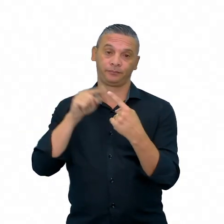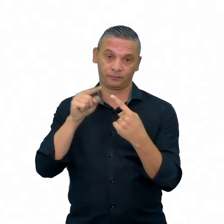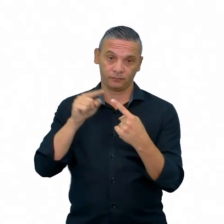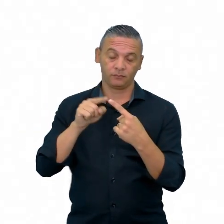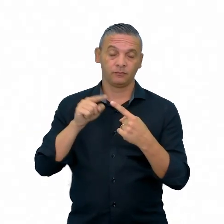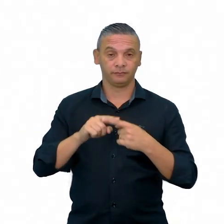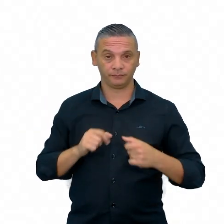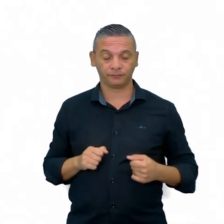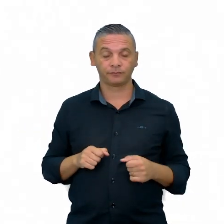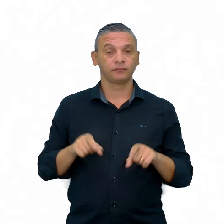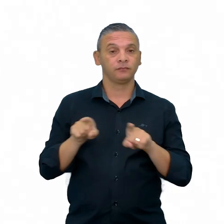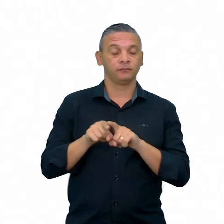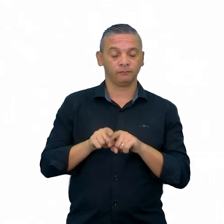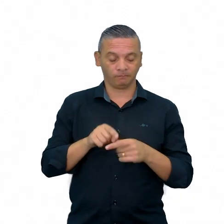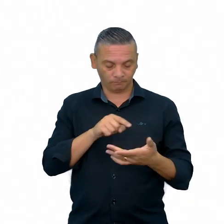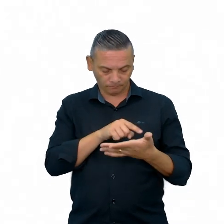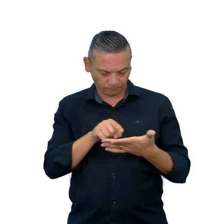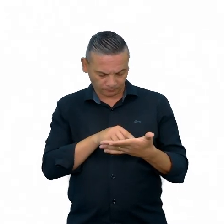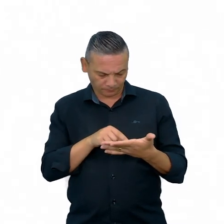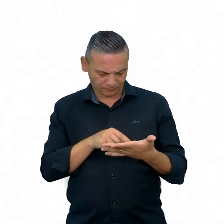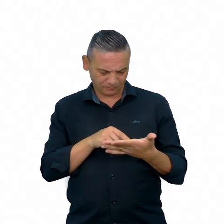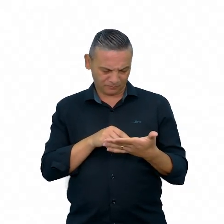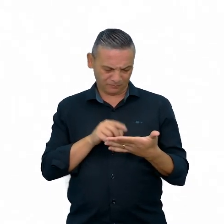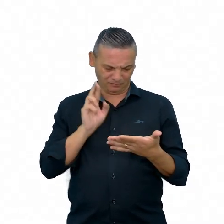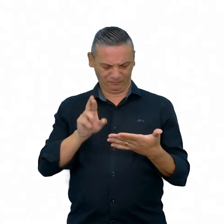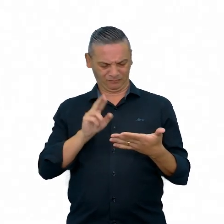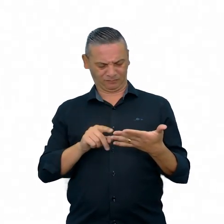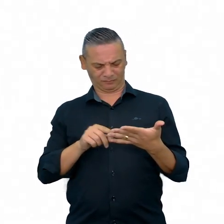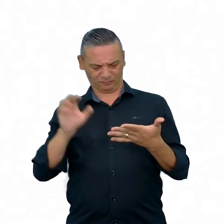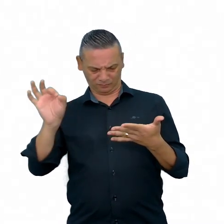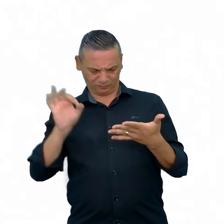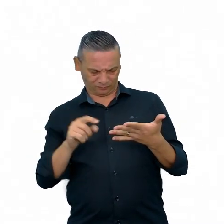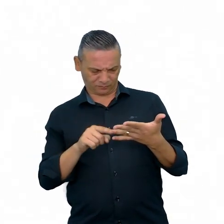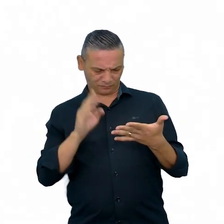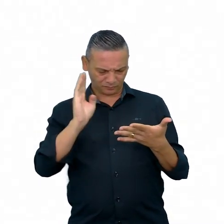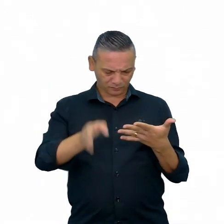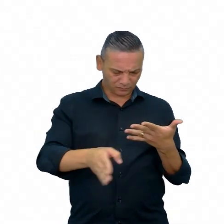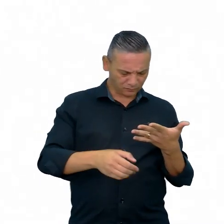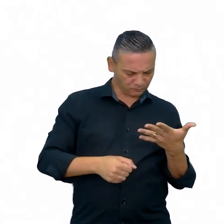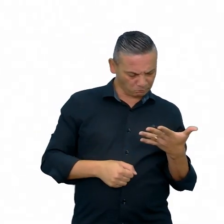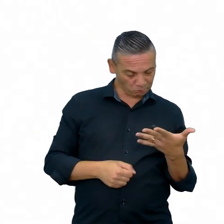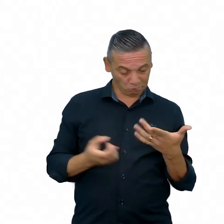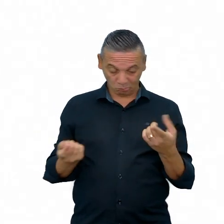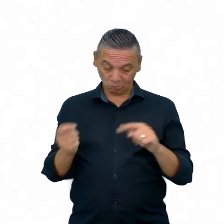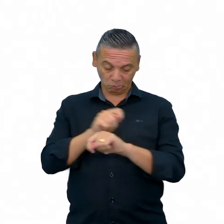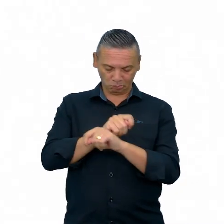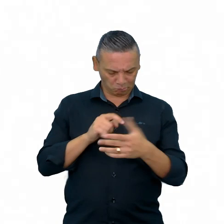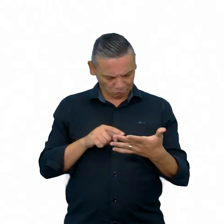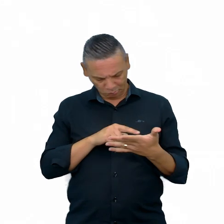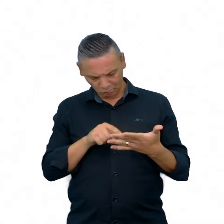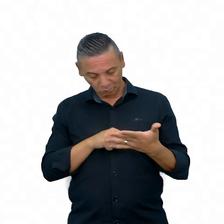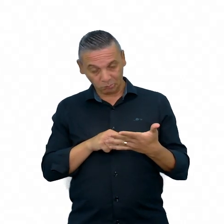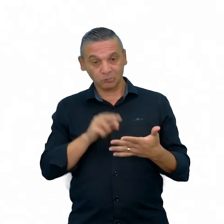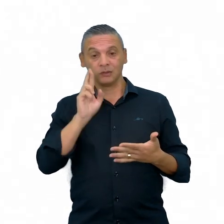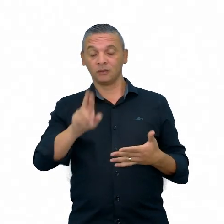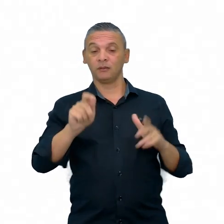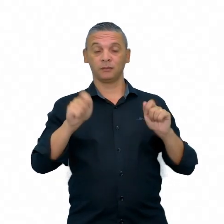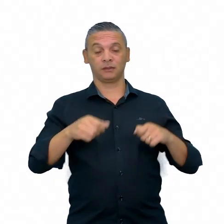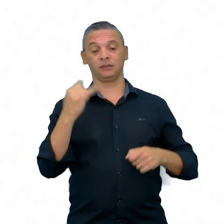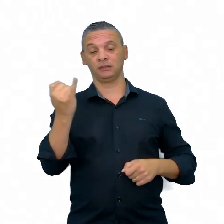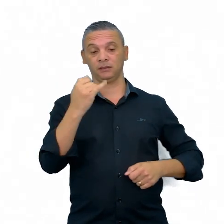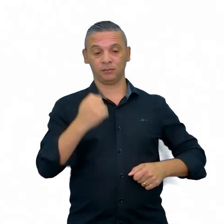escalas, também resolver problemas que envolvam essa proporcionalidade direta ou inversamente, e, por